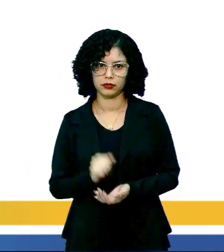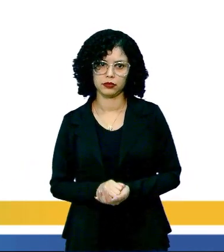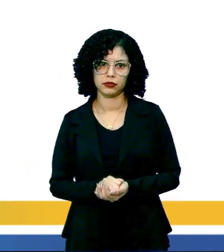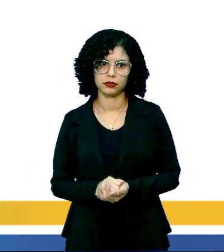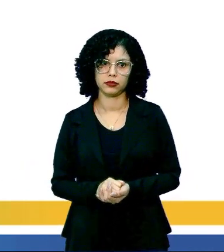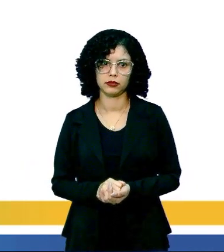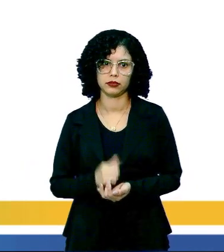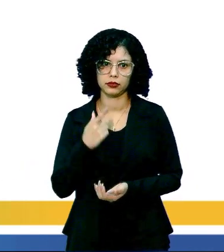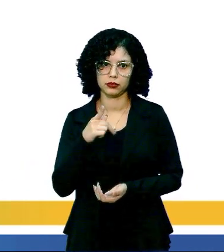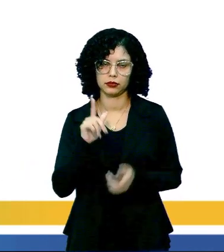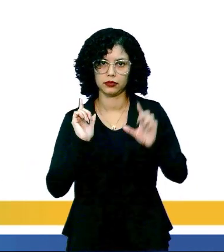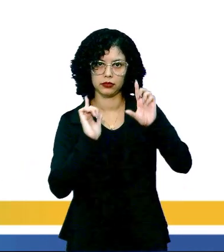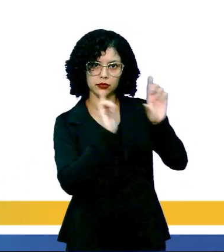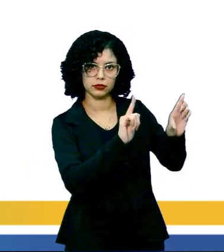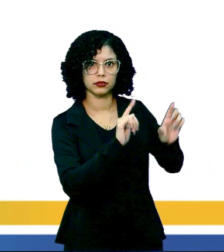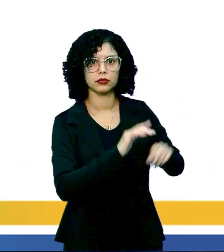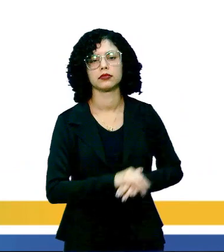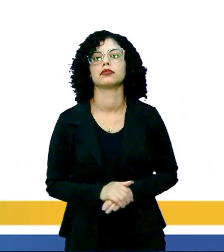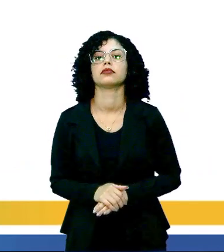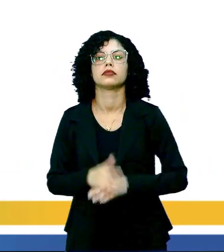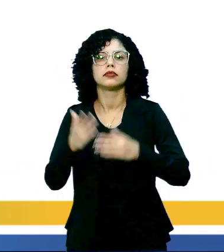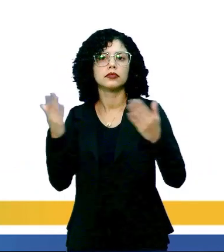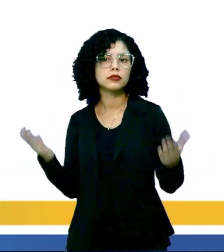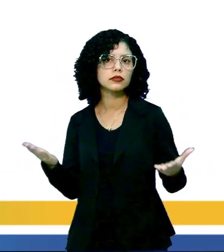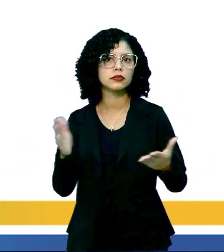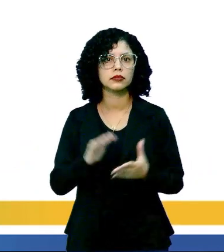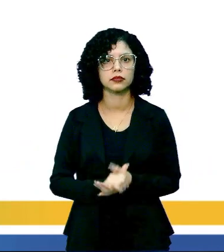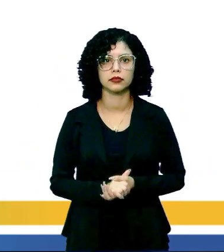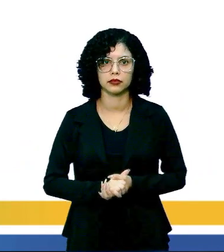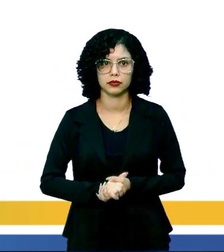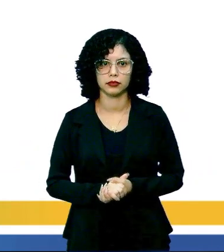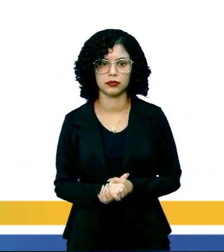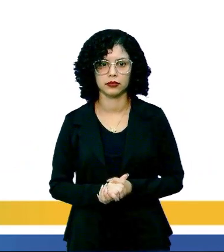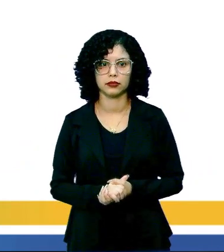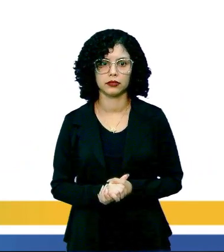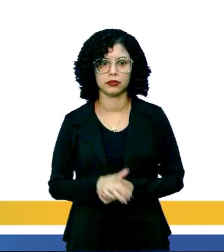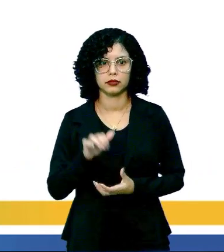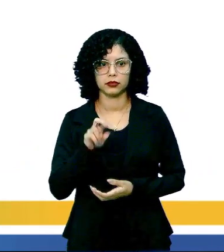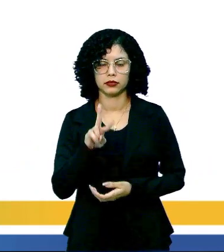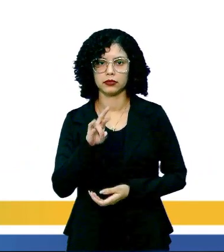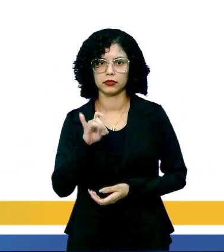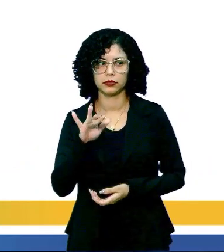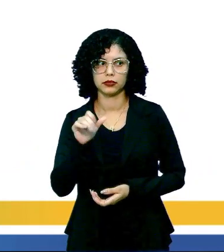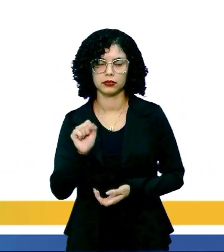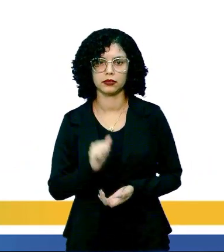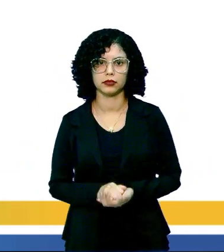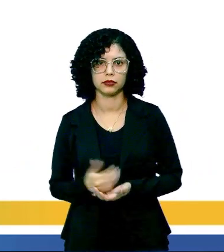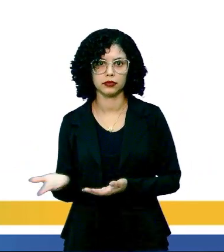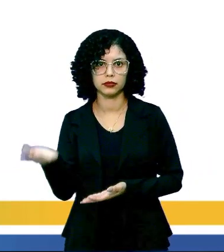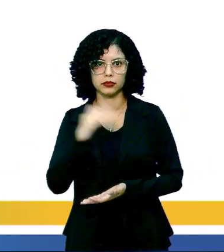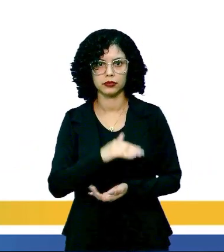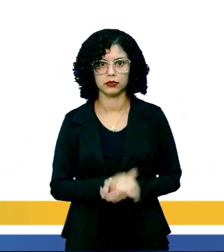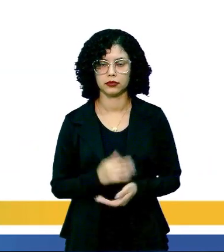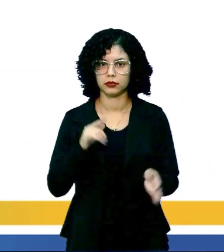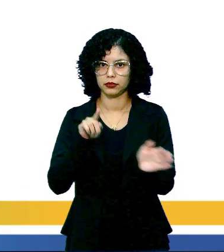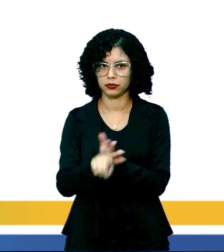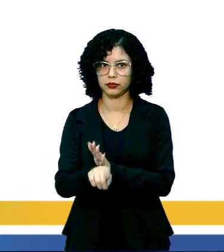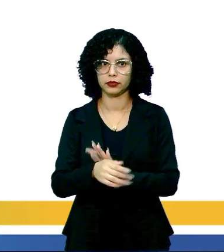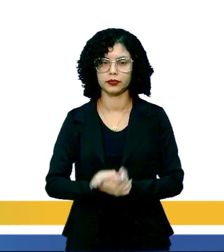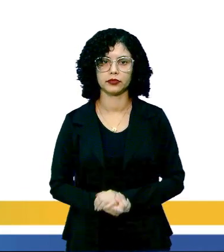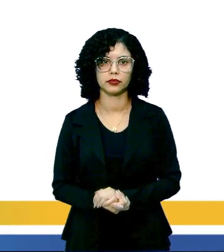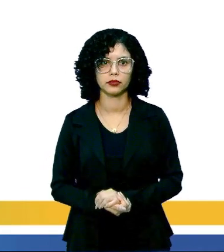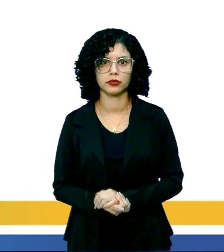morte. Está na plaqueta. Então, aí é do Veríssimo essa produção, tá? Vamos lá,